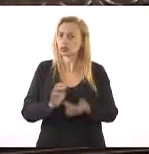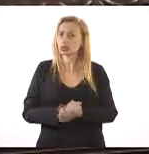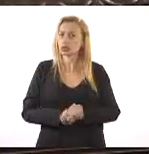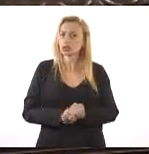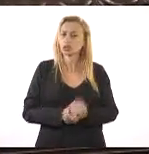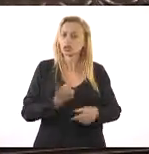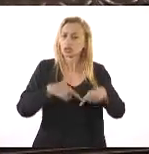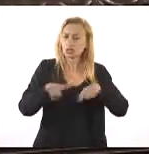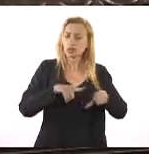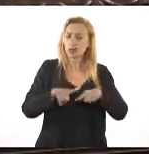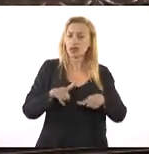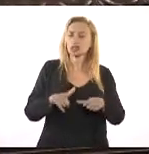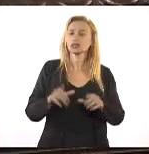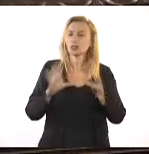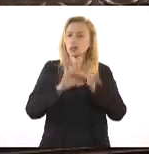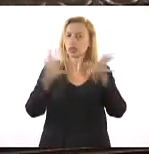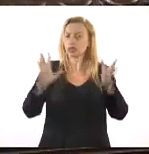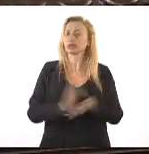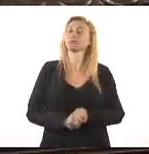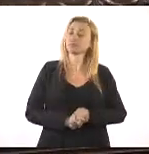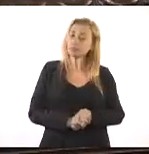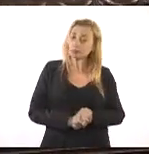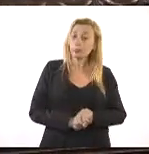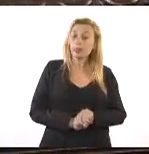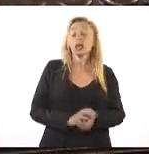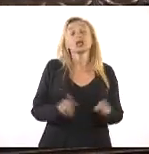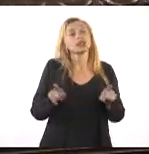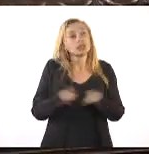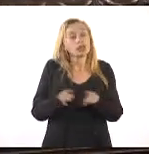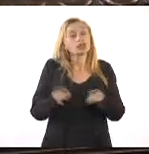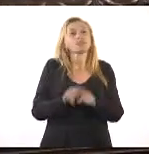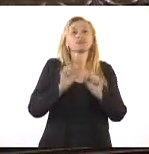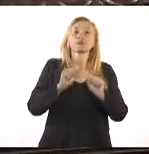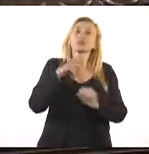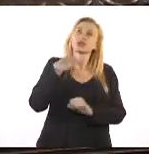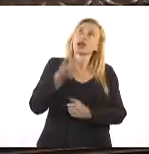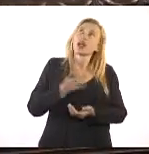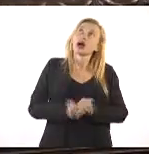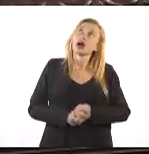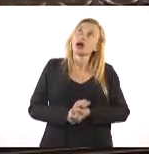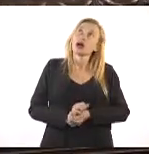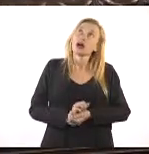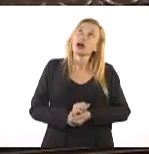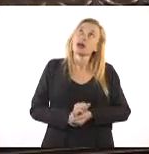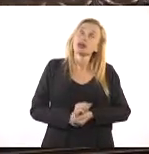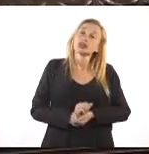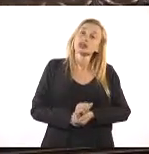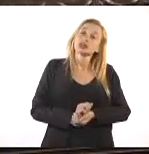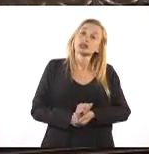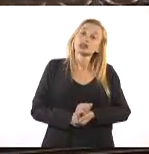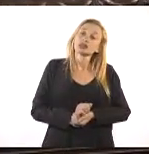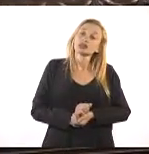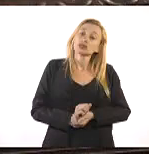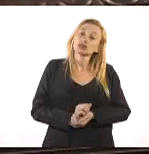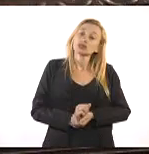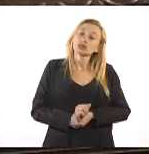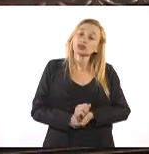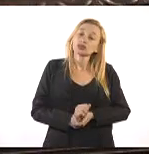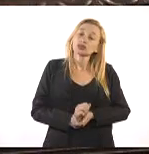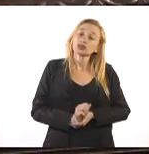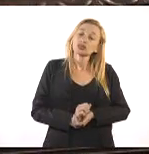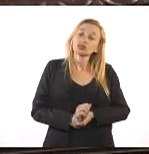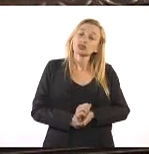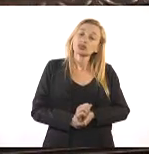trabalhando contra a democracia. Também podíamos falar da fraude eleitoral do